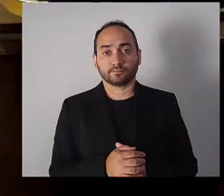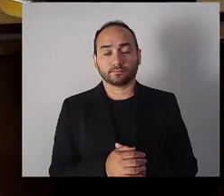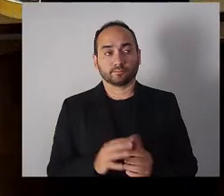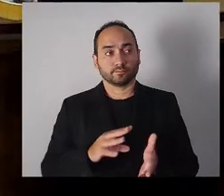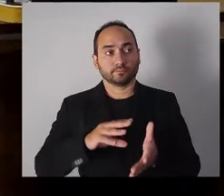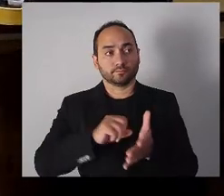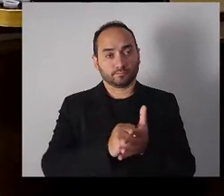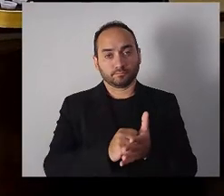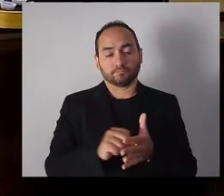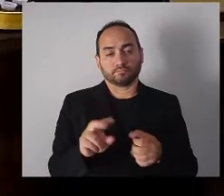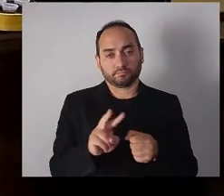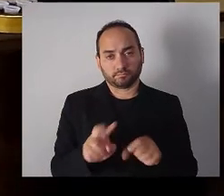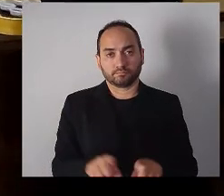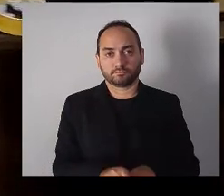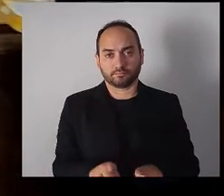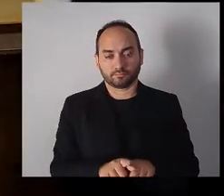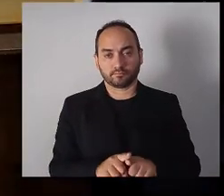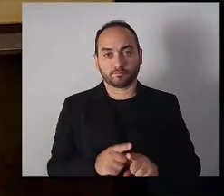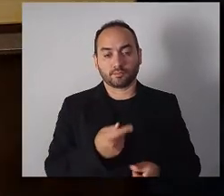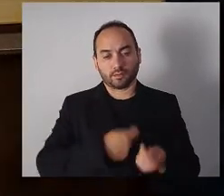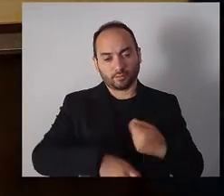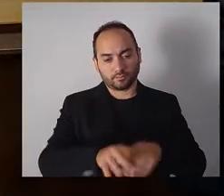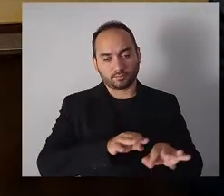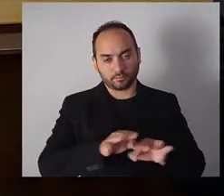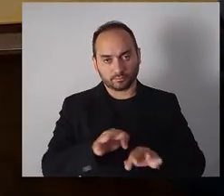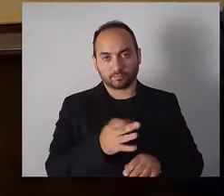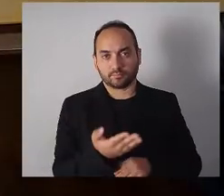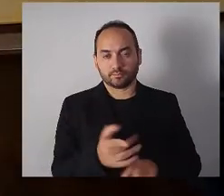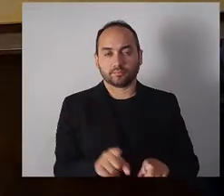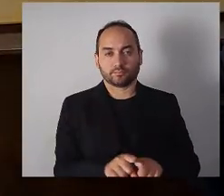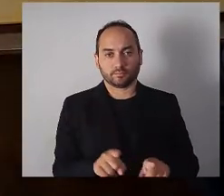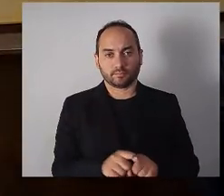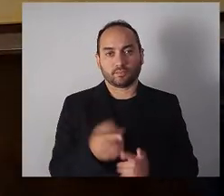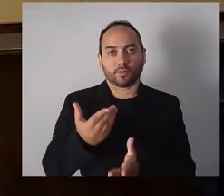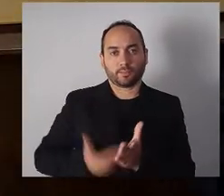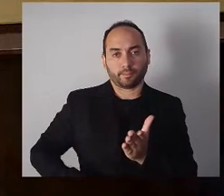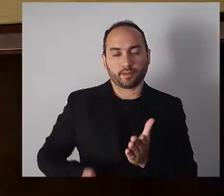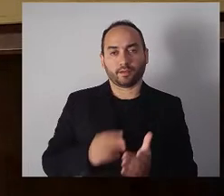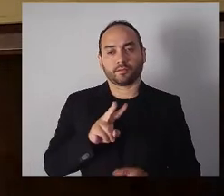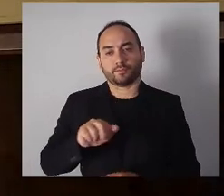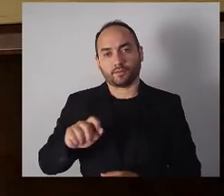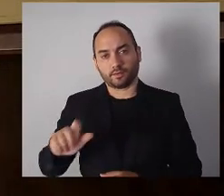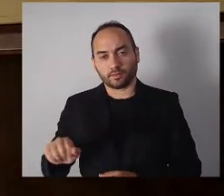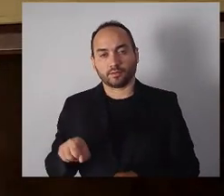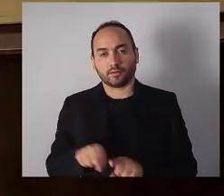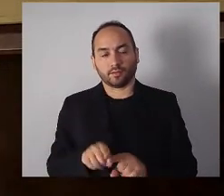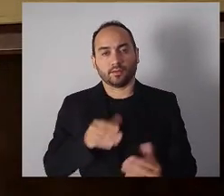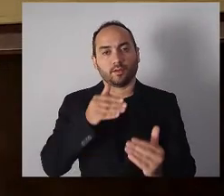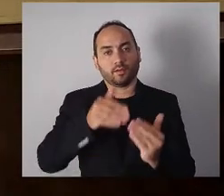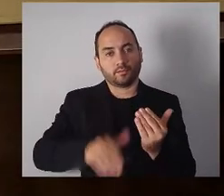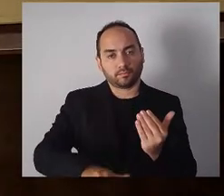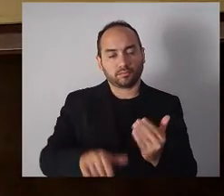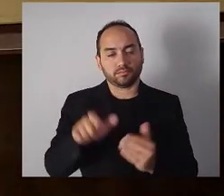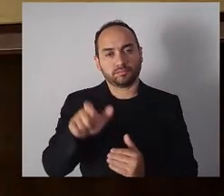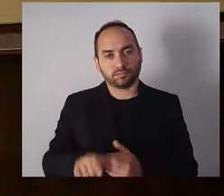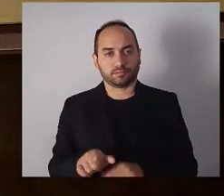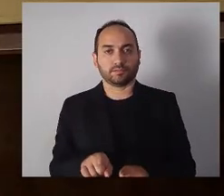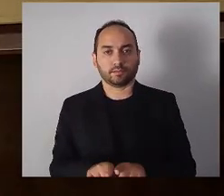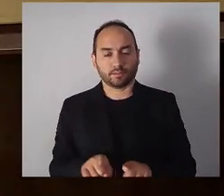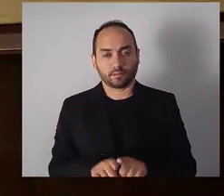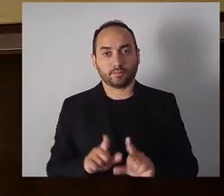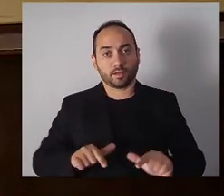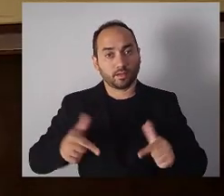registro de candidatura, prestação de contas, perda de mandato, ação de impugnação do mandato eletivo, ação